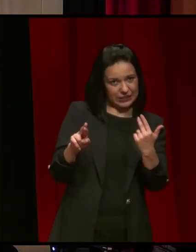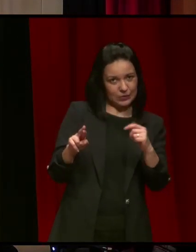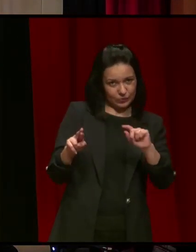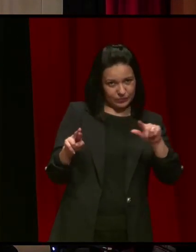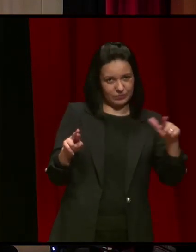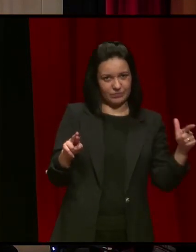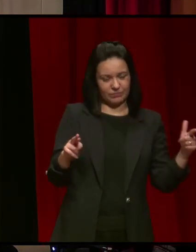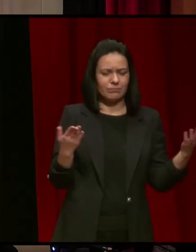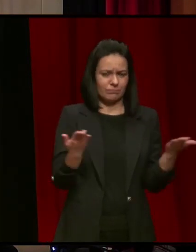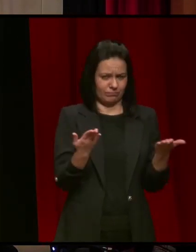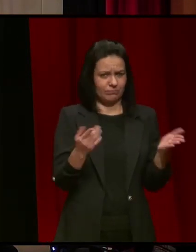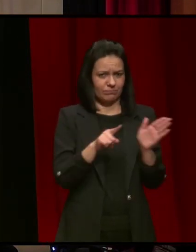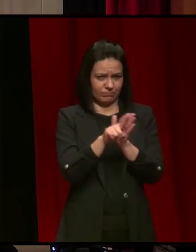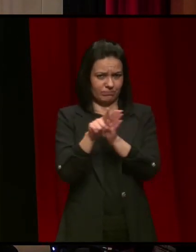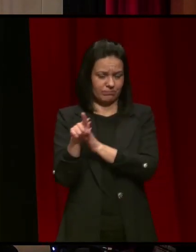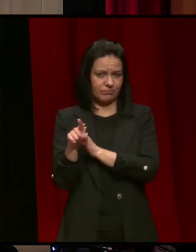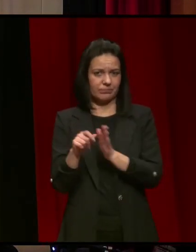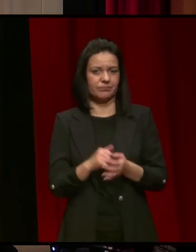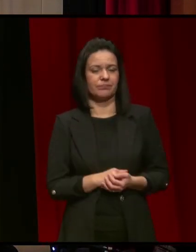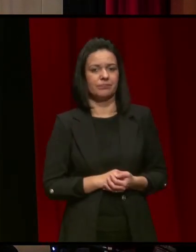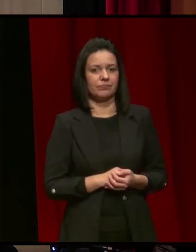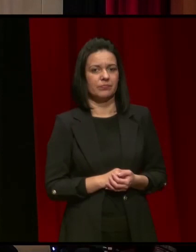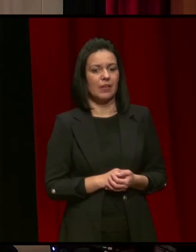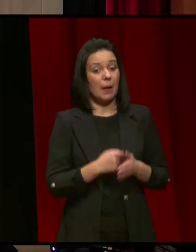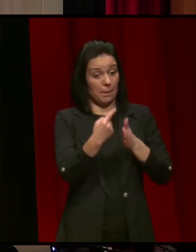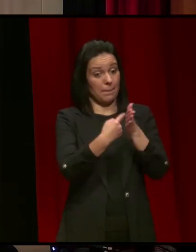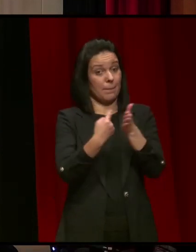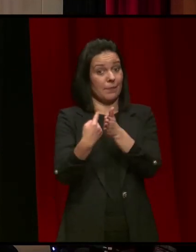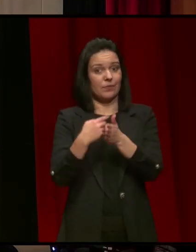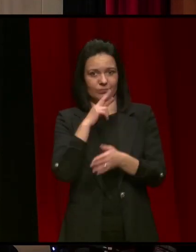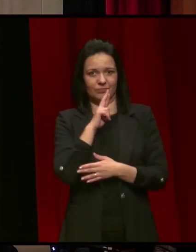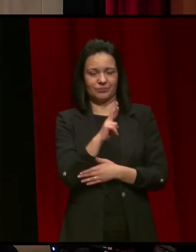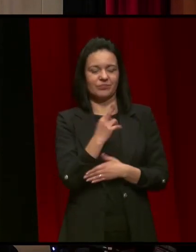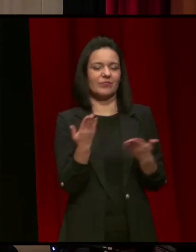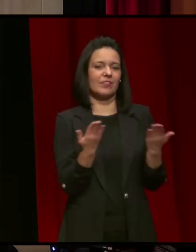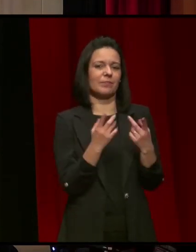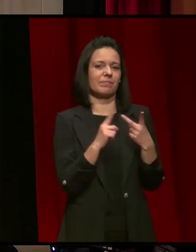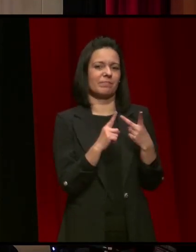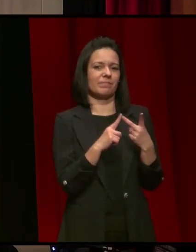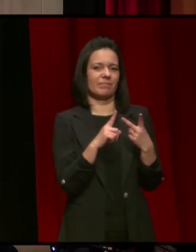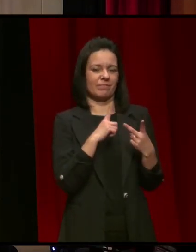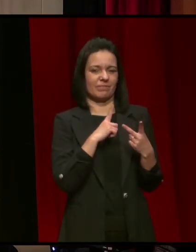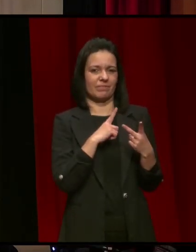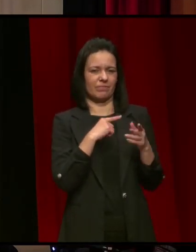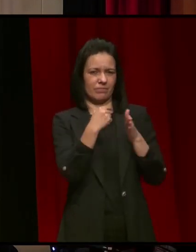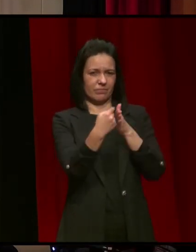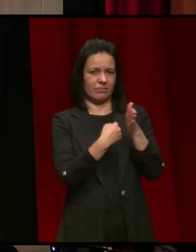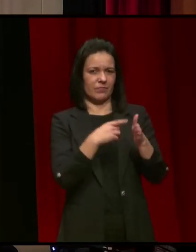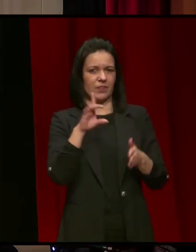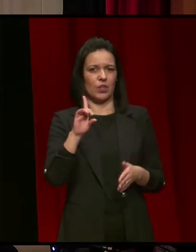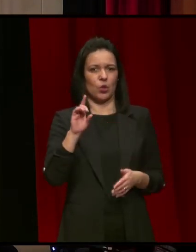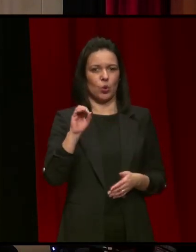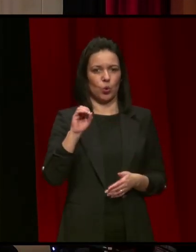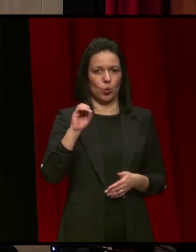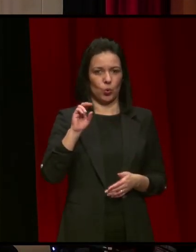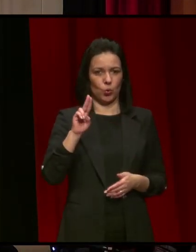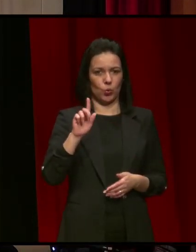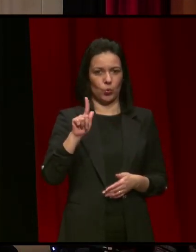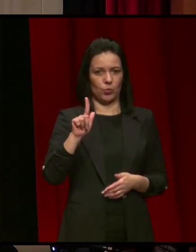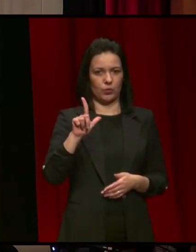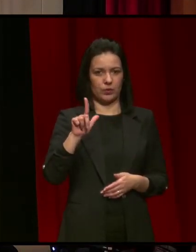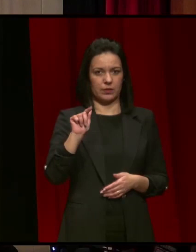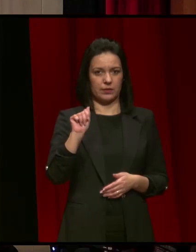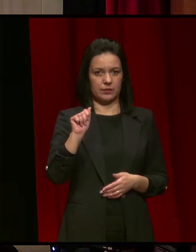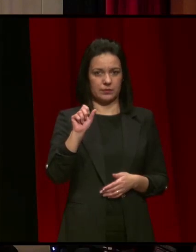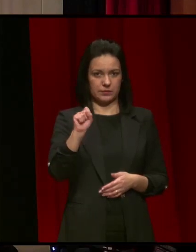né? Tem outras perguntas que foram feitas aqui, vamos falar delas então rapidamente, tá? Aqui é um rapaz chamado Douglas, aí